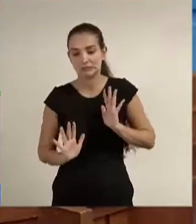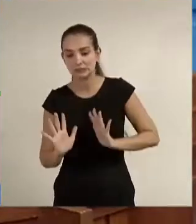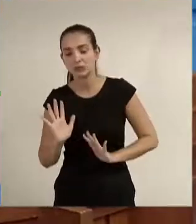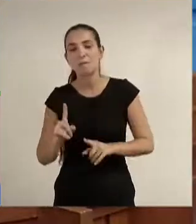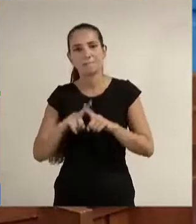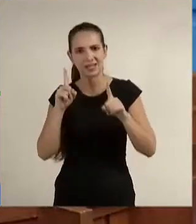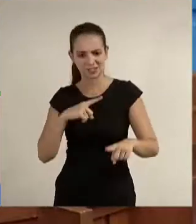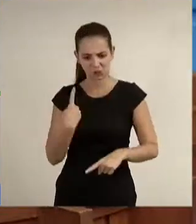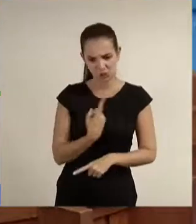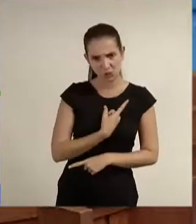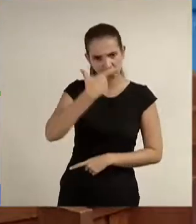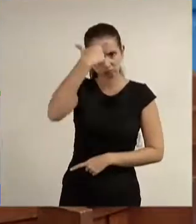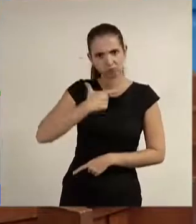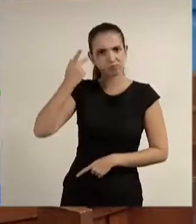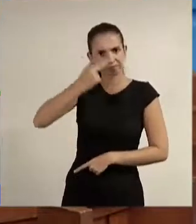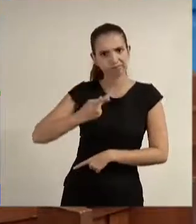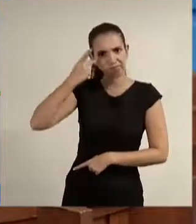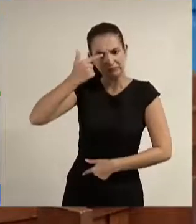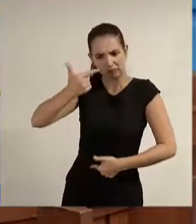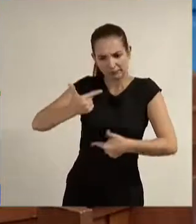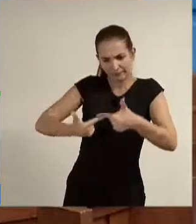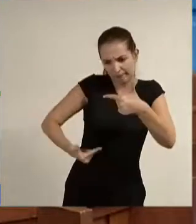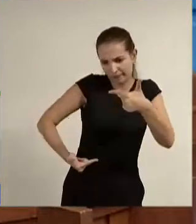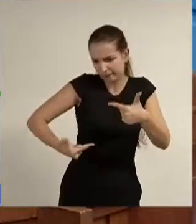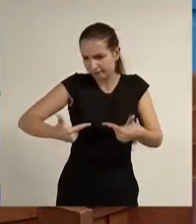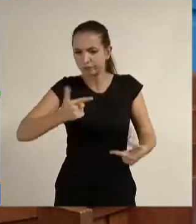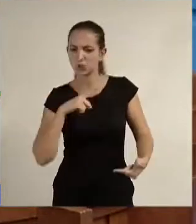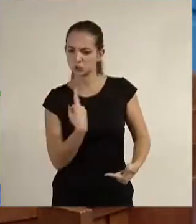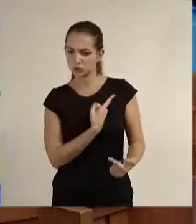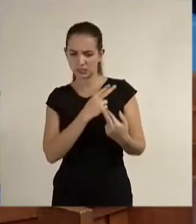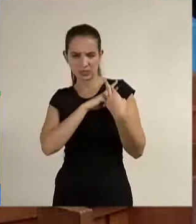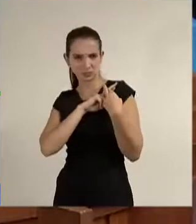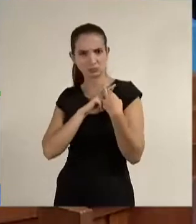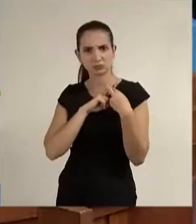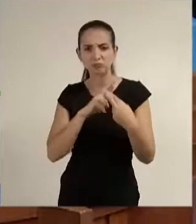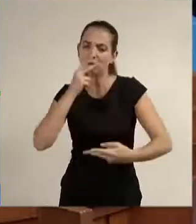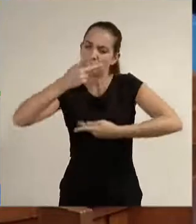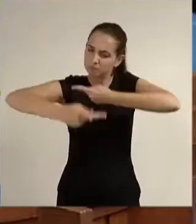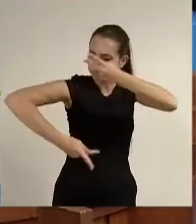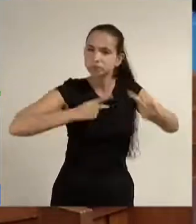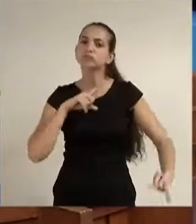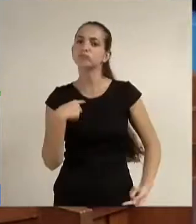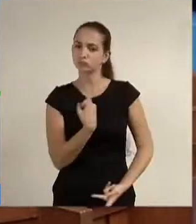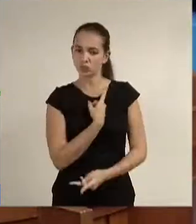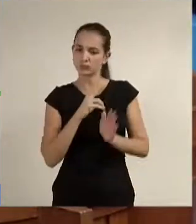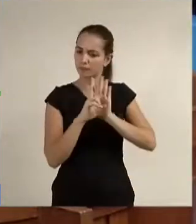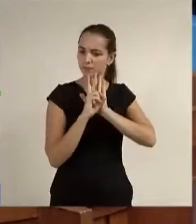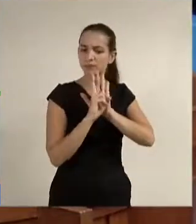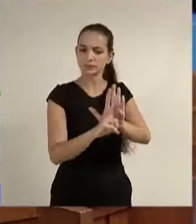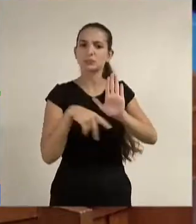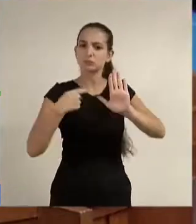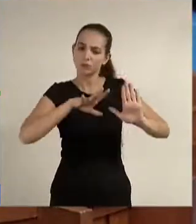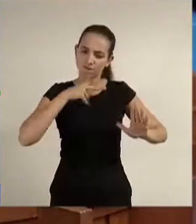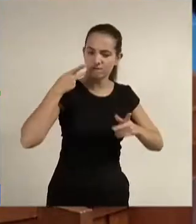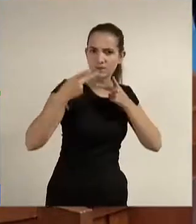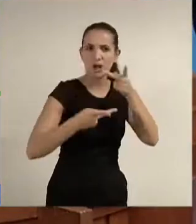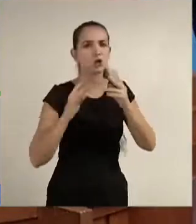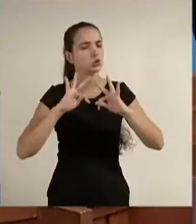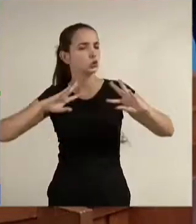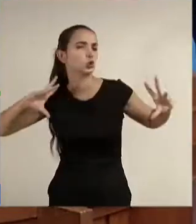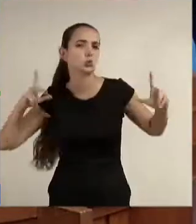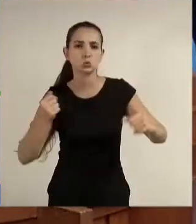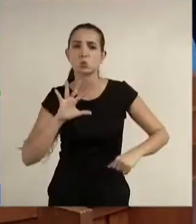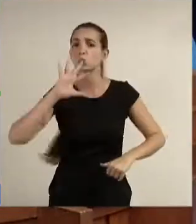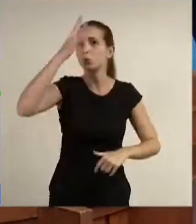população, falar de todas as vicissitudes, todos os percalços, todas as situações que estão